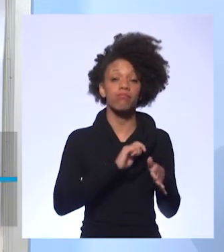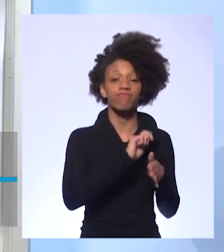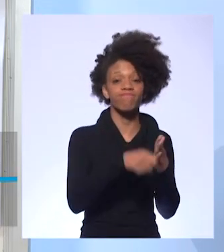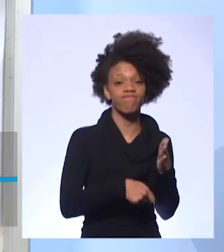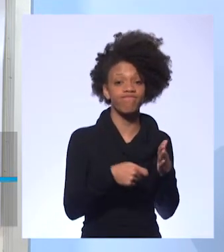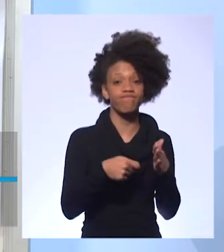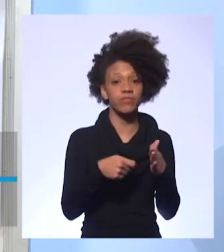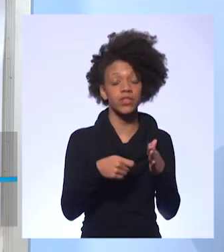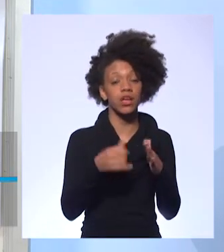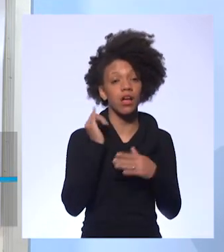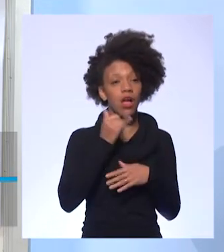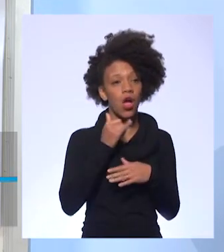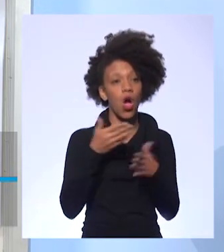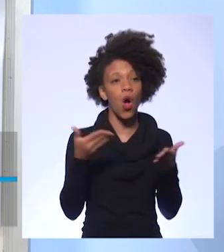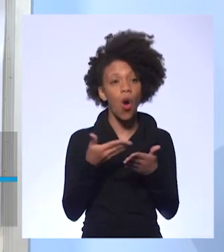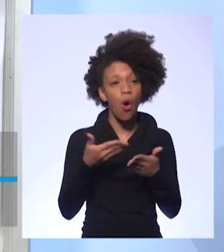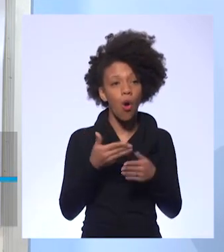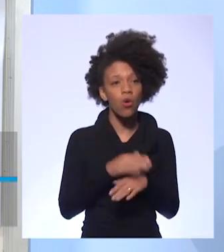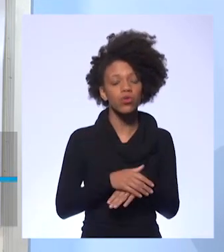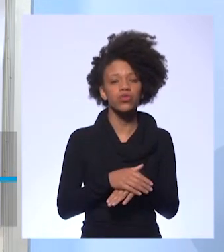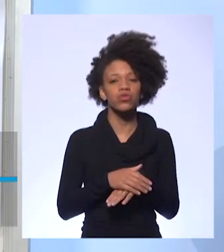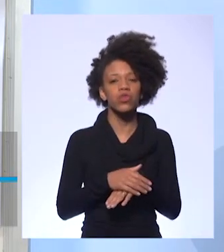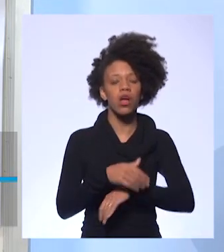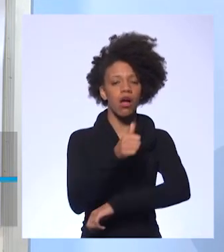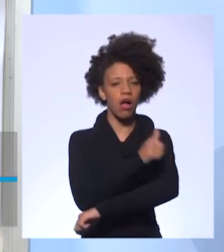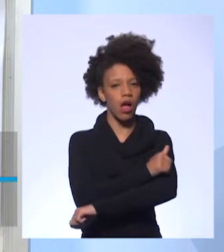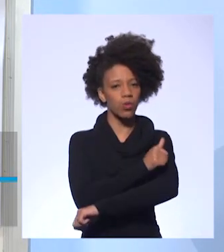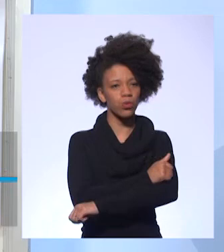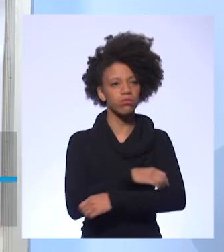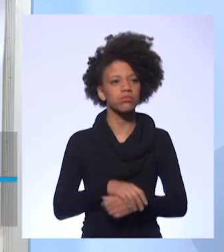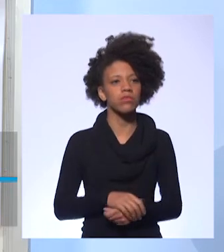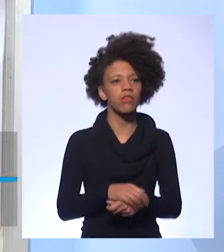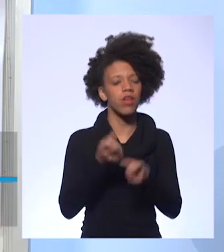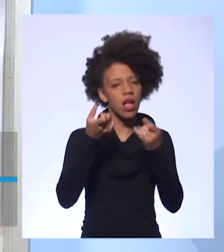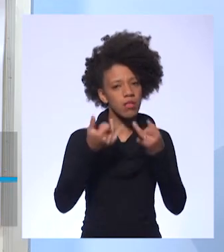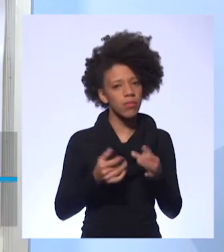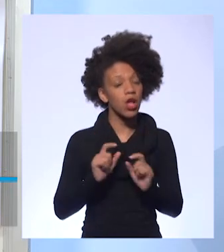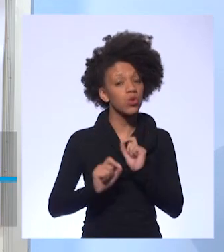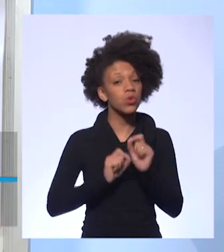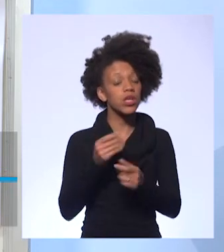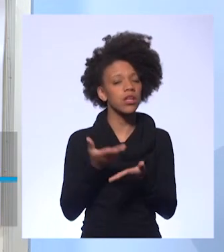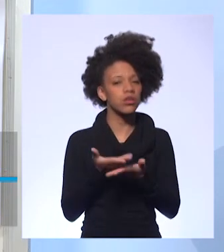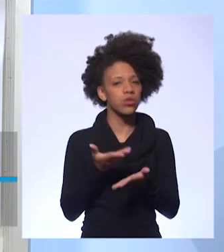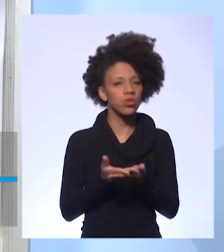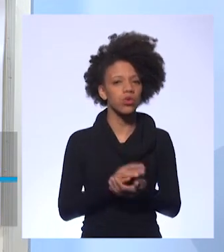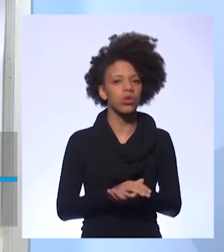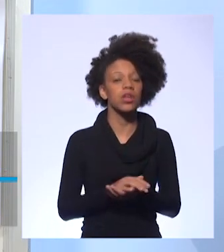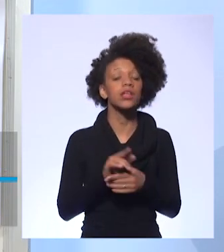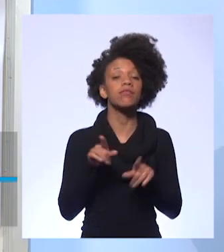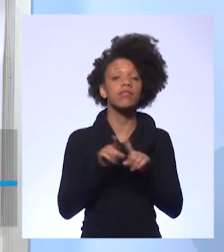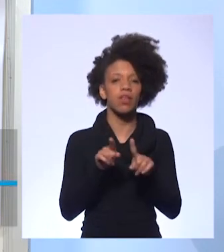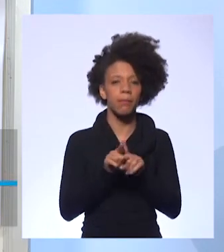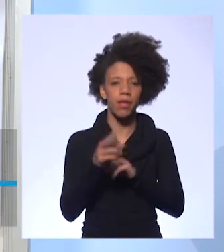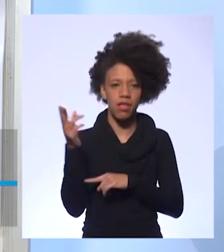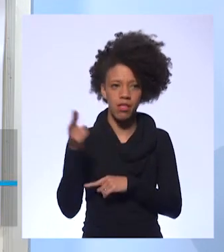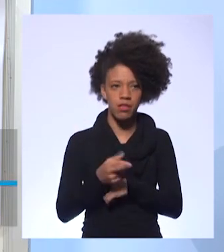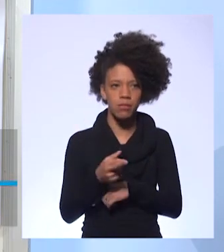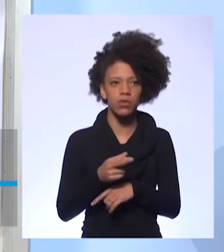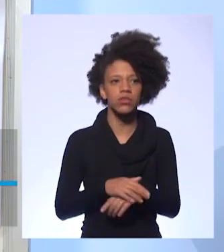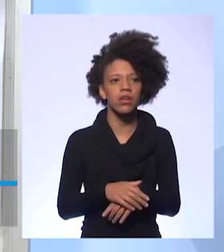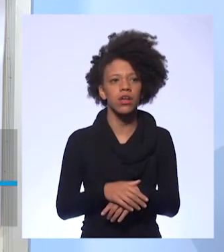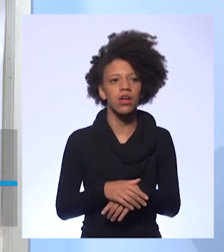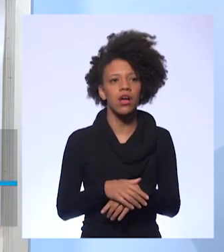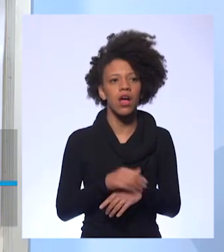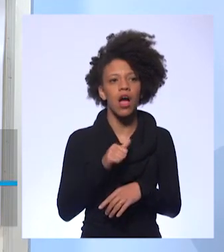nós temos a participação do Estudante e ele vai contar essa história a partir daí do que Ele estudou então ele também respondeu essa